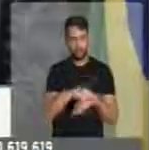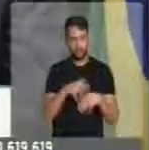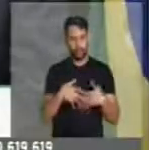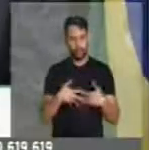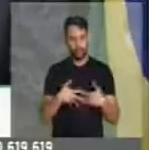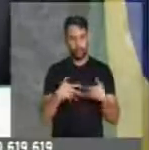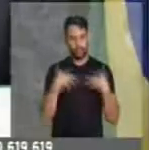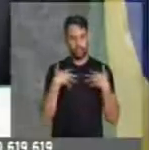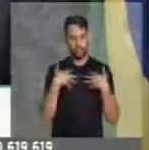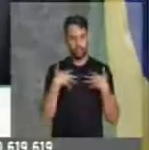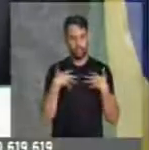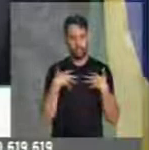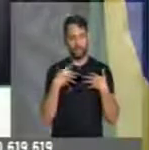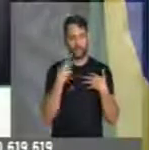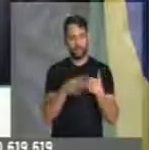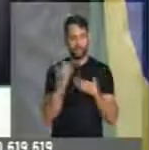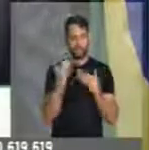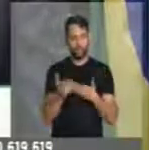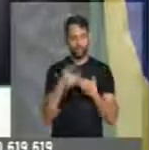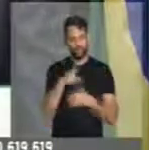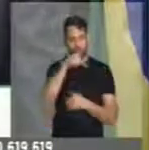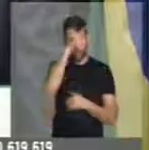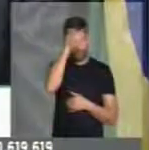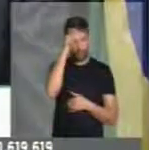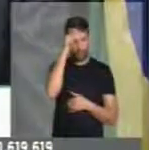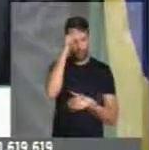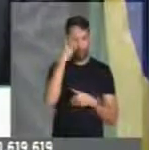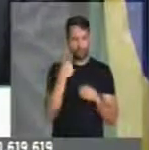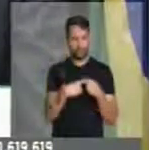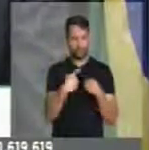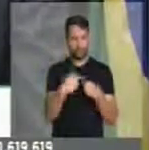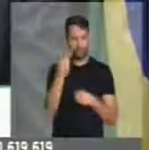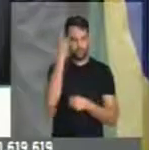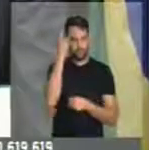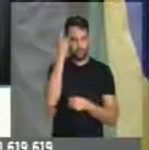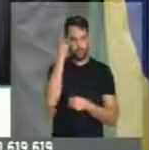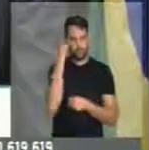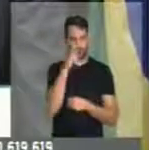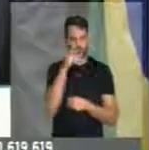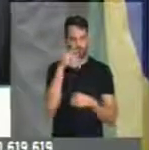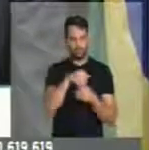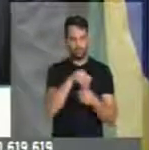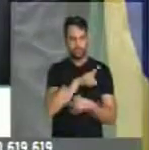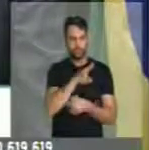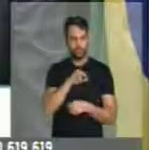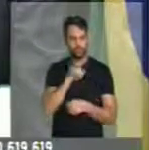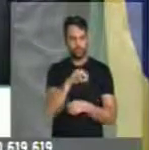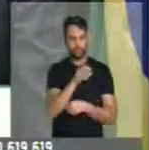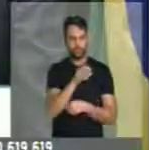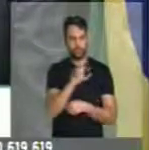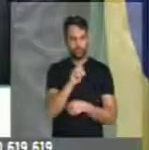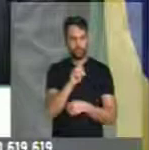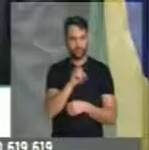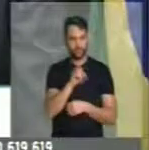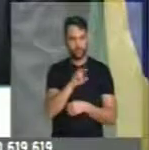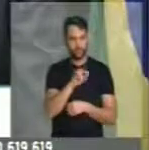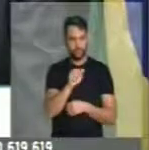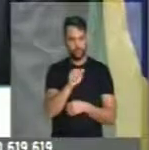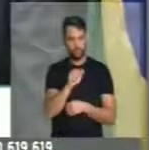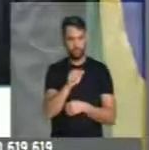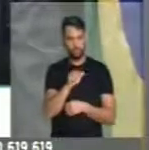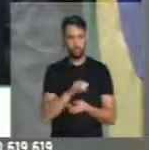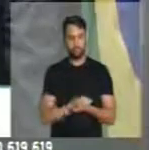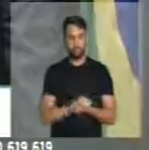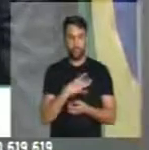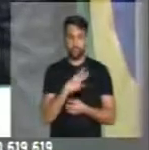orgulho deste jovem prefeito que a cidade de São Paulo elegeu, chamado João Dória.